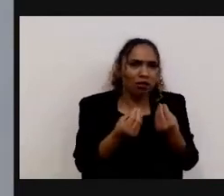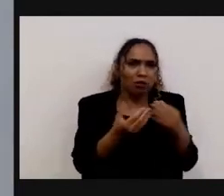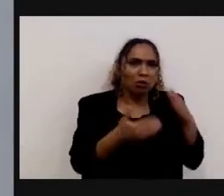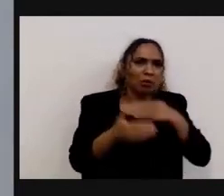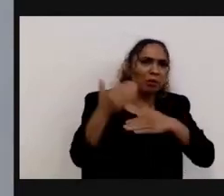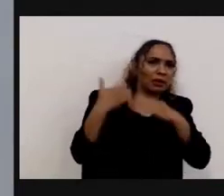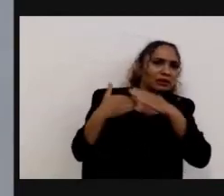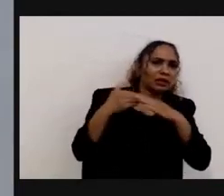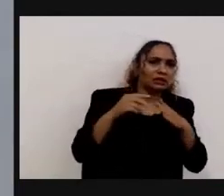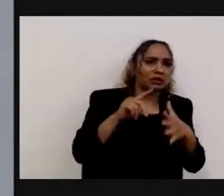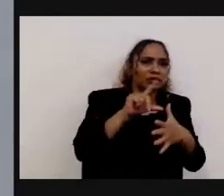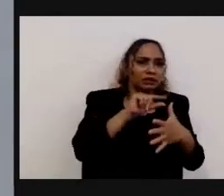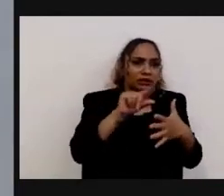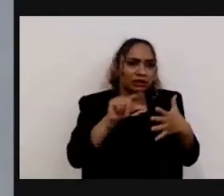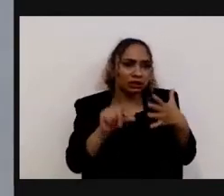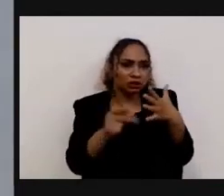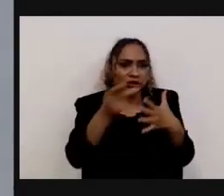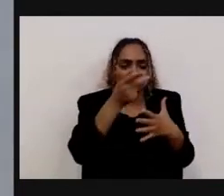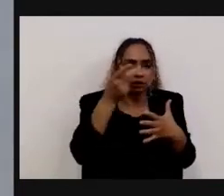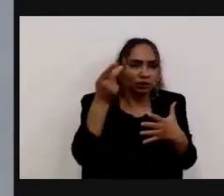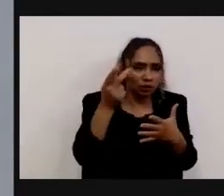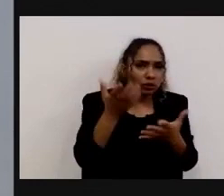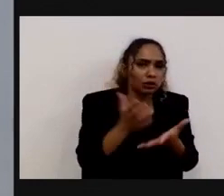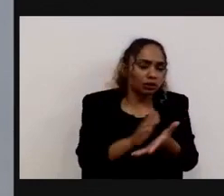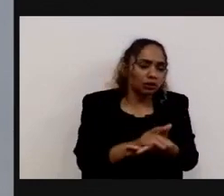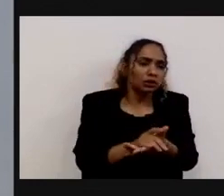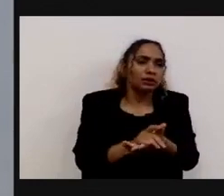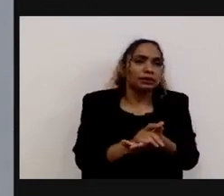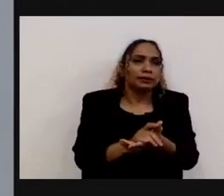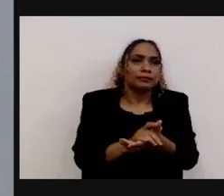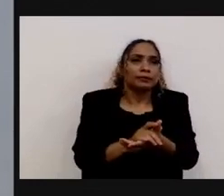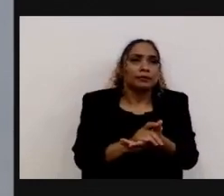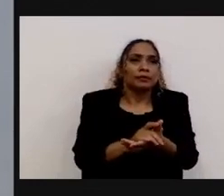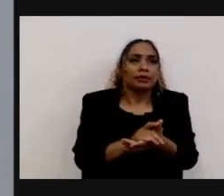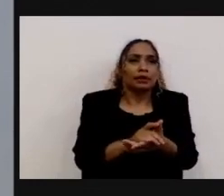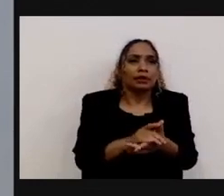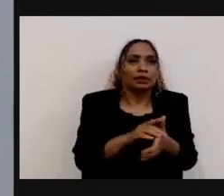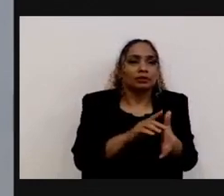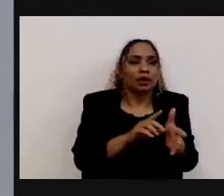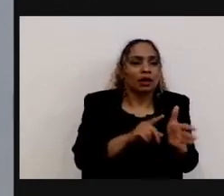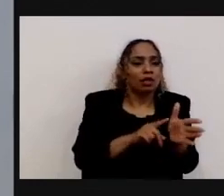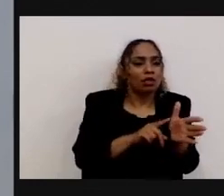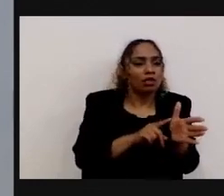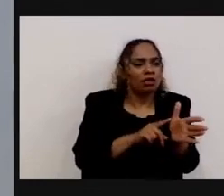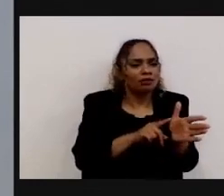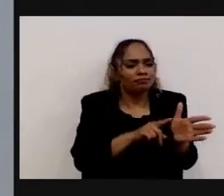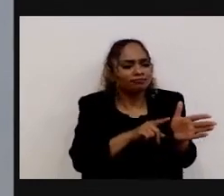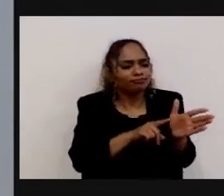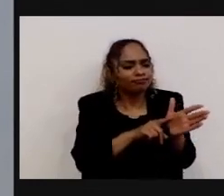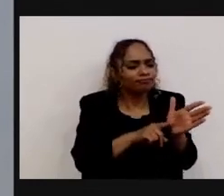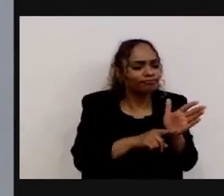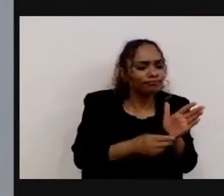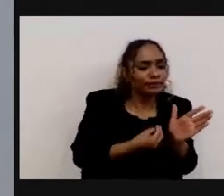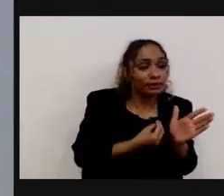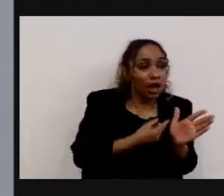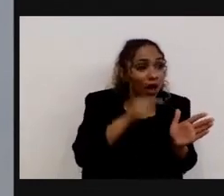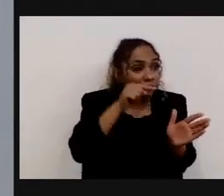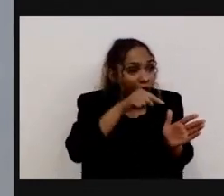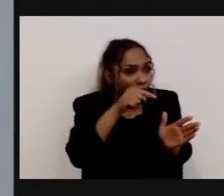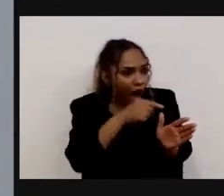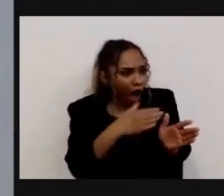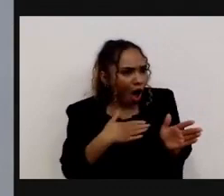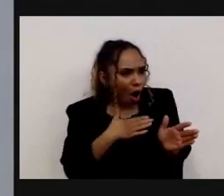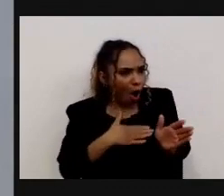estava selecionando pessoas né É E aí a gente vai futucar na vida do povo né tem essa aqui ó chegou gostei